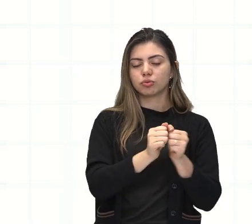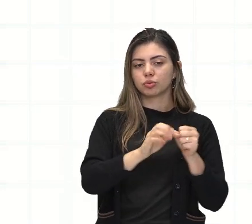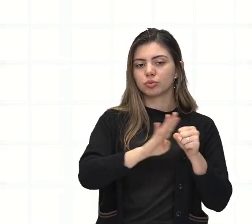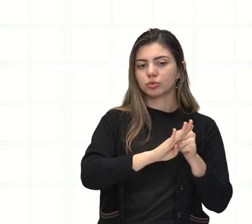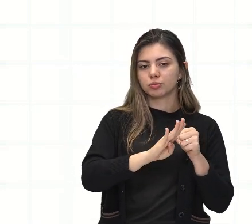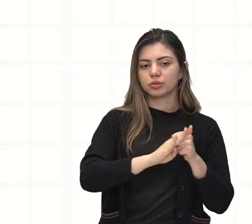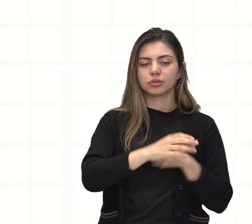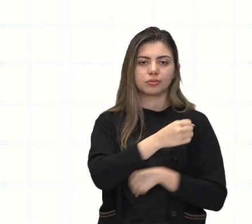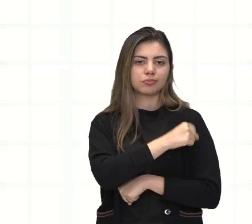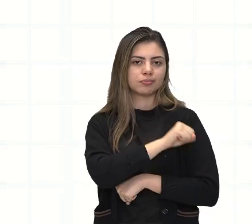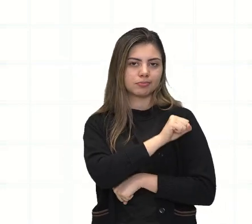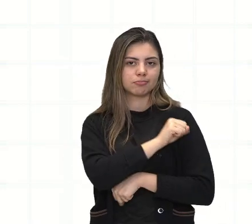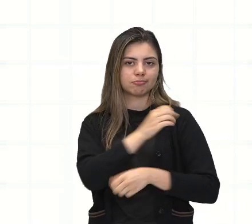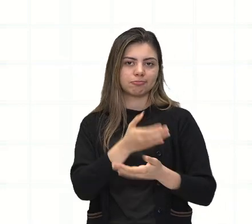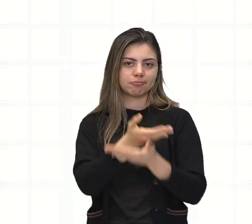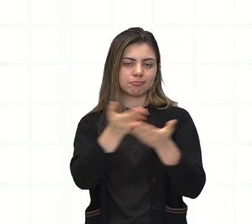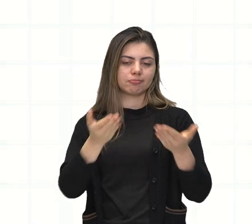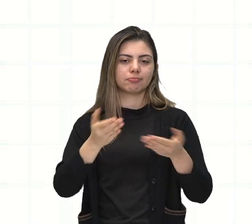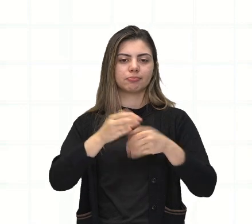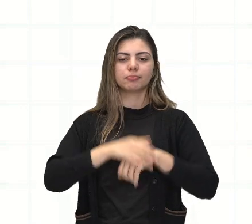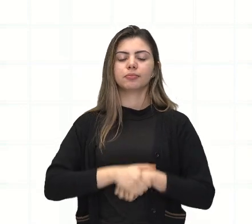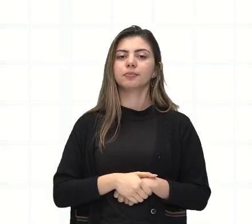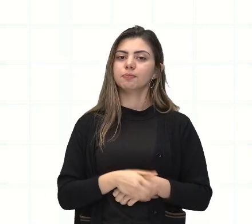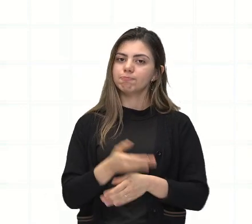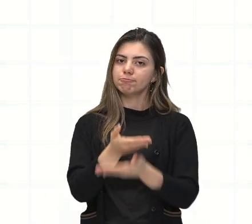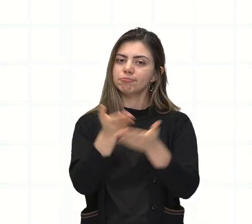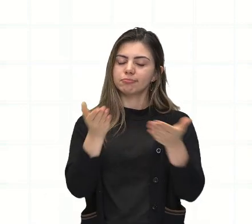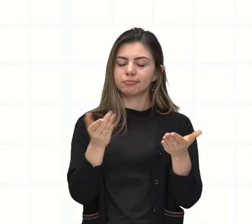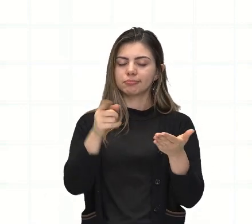os seres, né? São a turma.